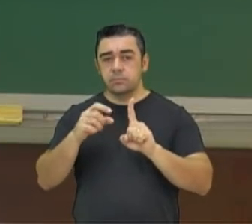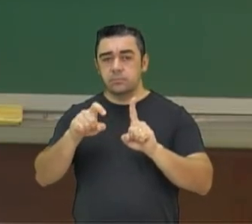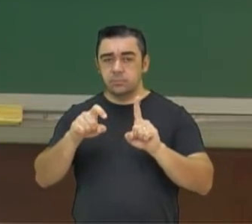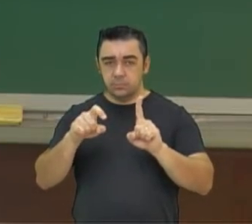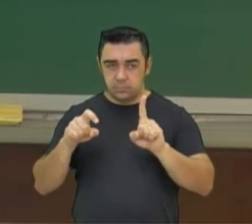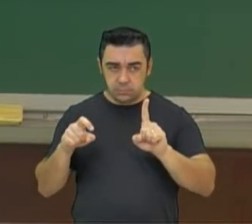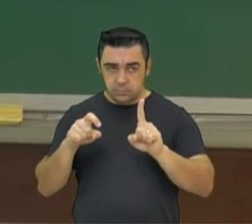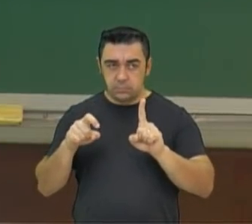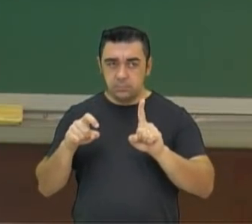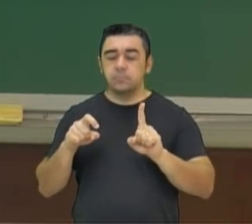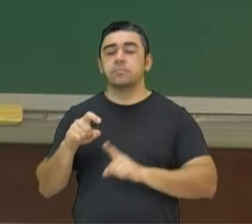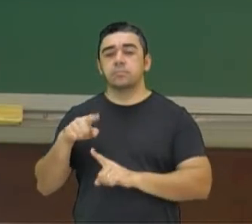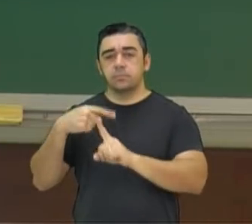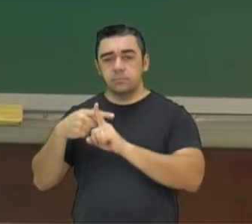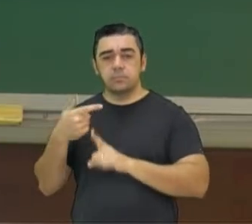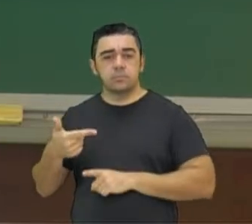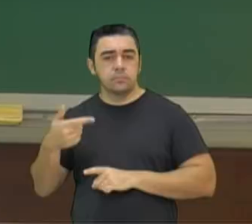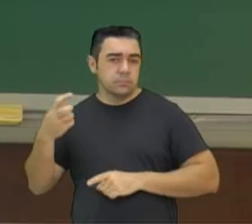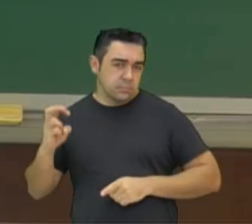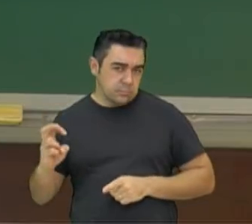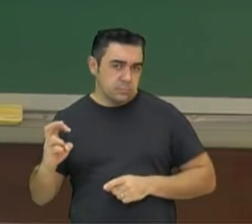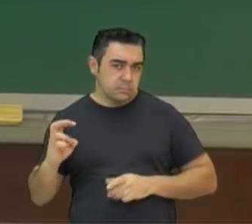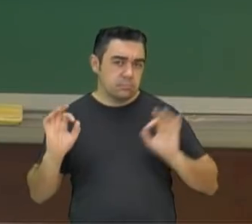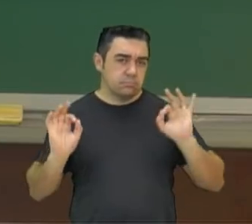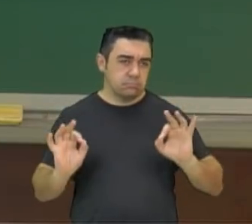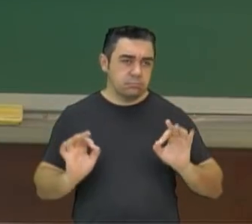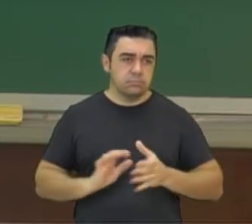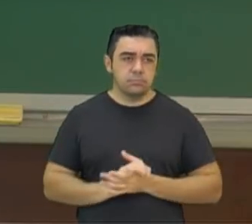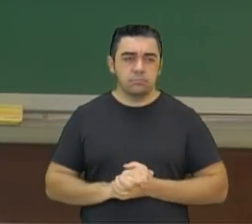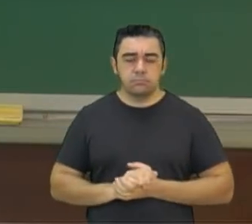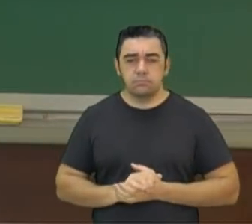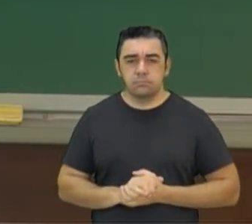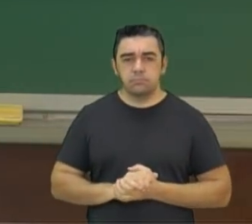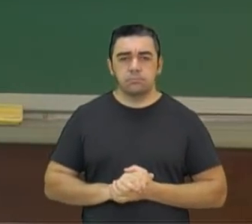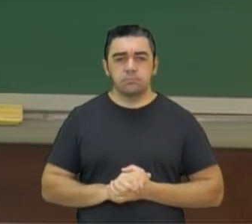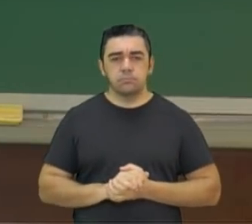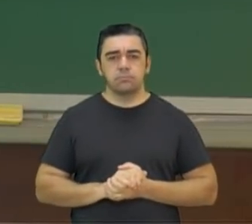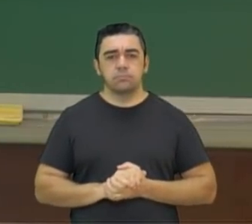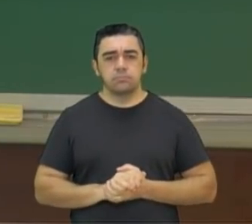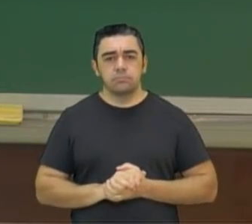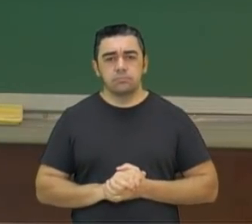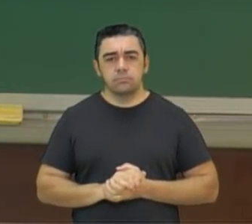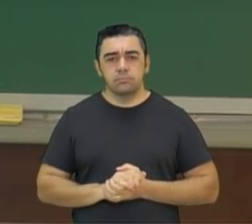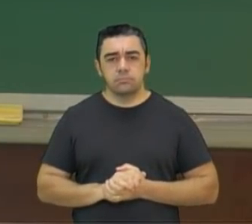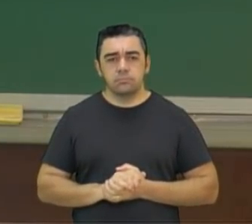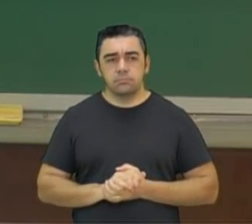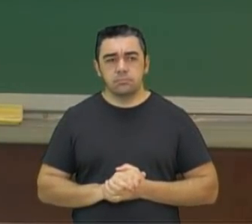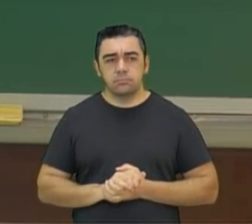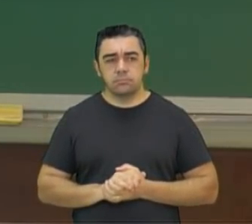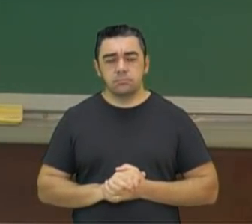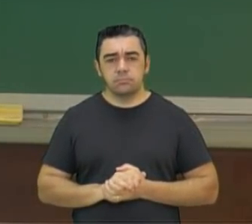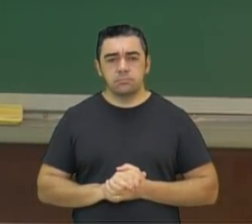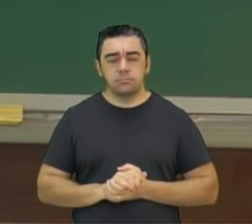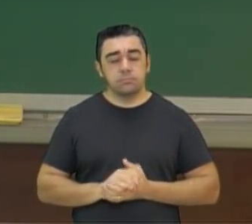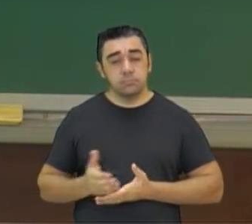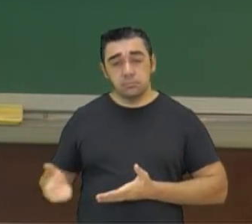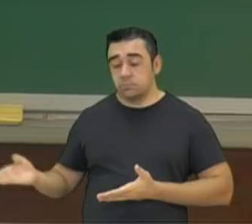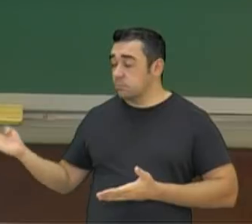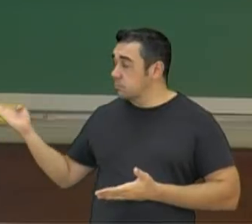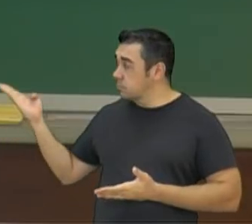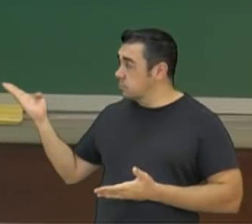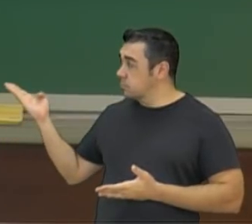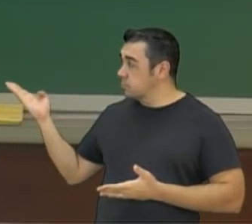o primeiro vezes o segundo mais o quadrado do segundo, que nos resultou em x ao